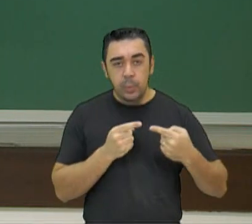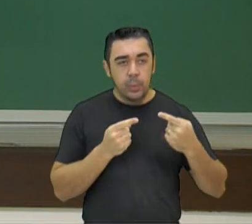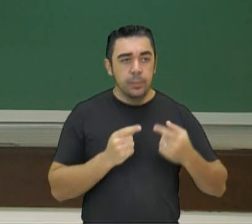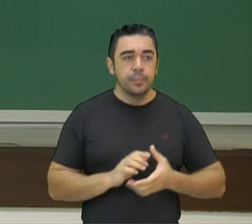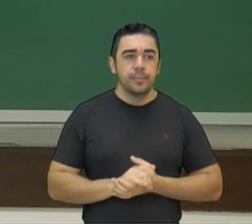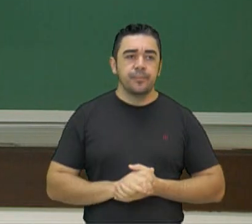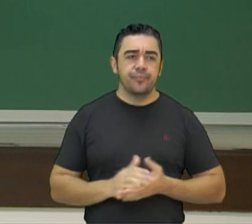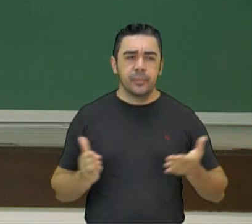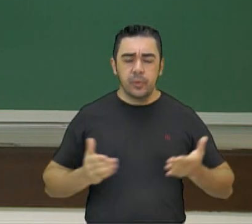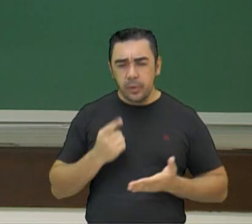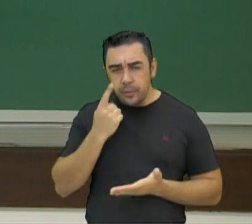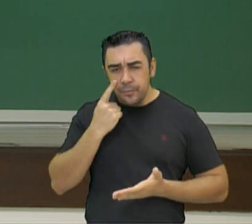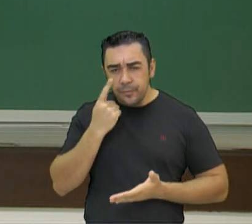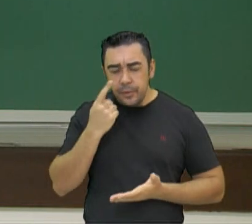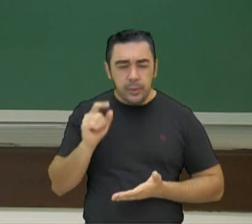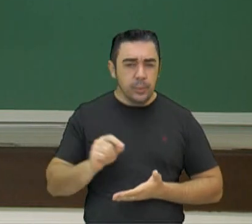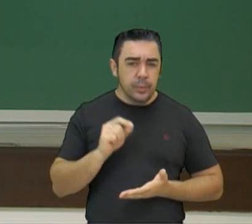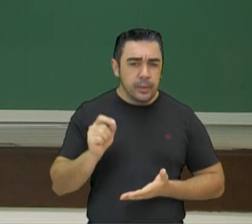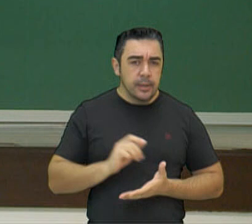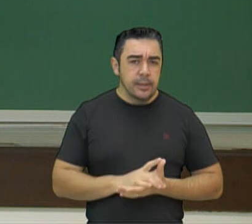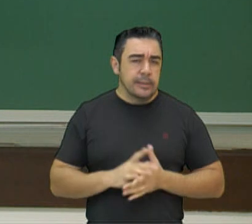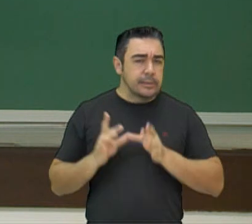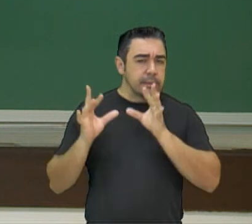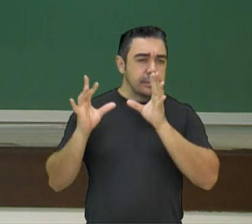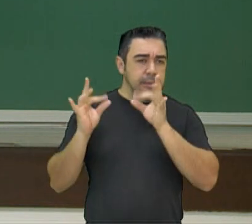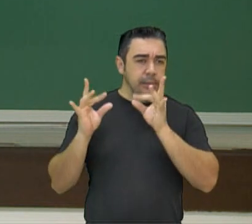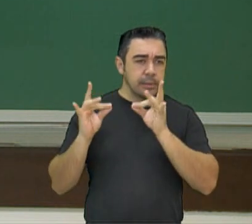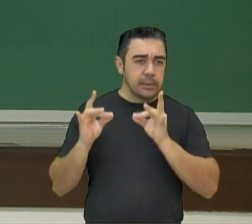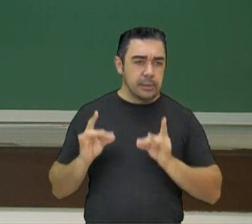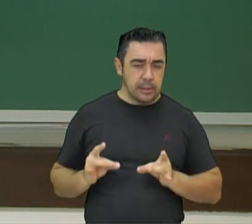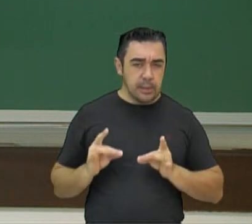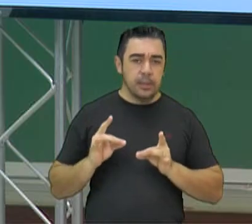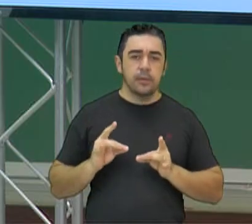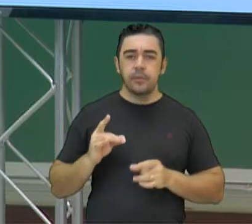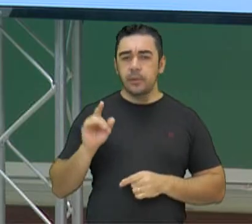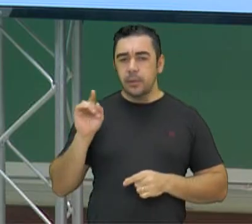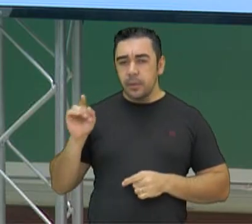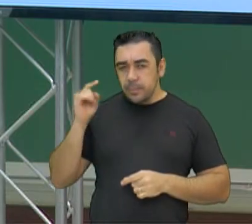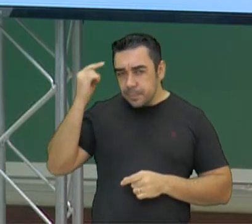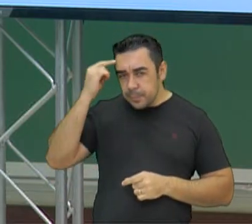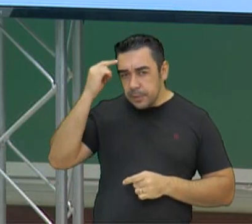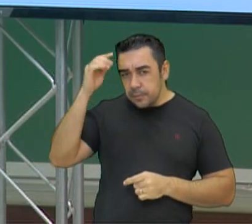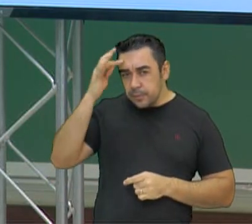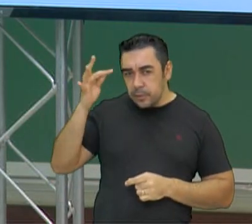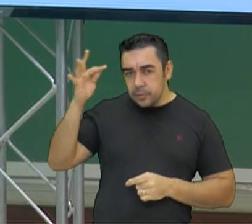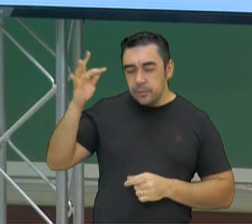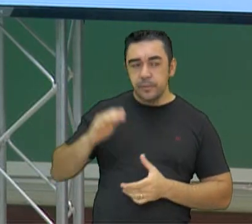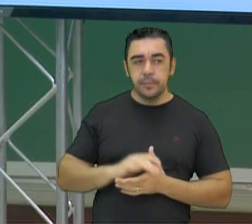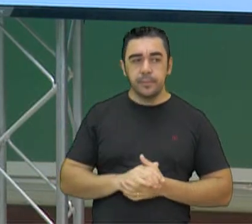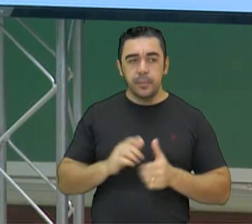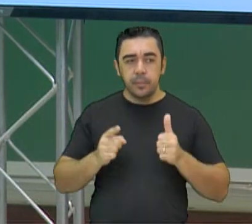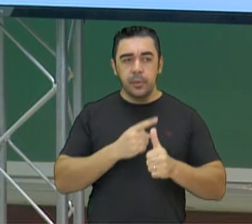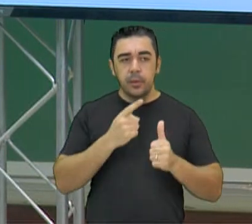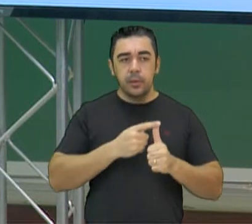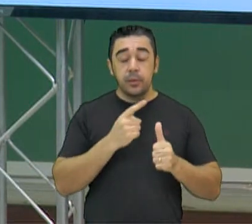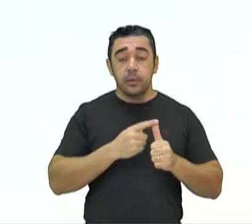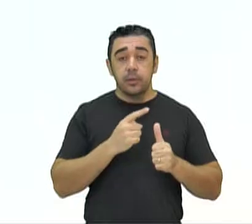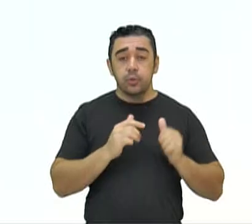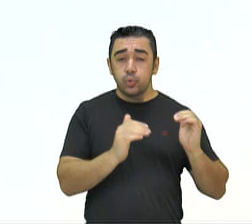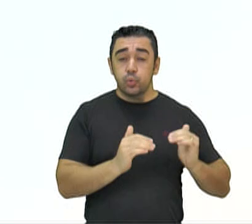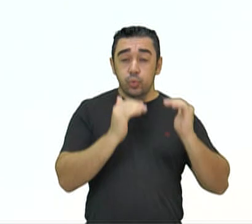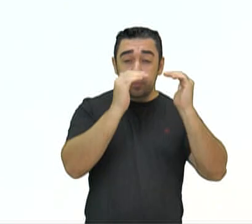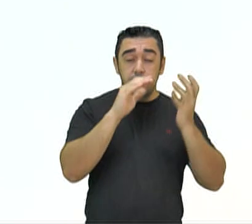E agora vamos ver alguns detalhes sobre a filosofia do Agostinho. A primeira delas, superioridade da